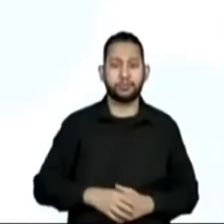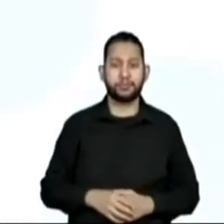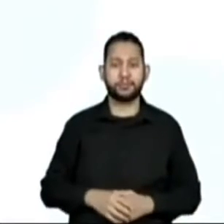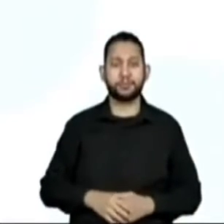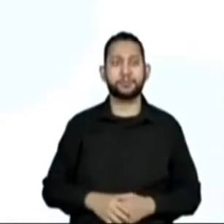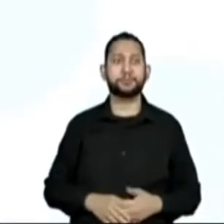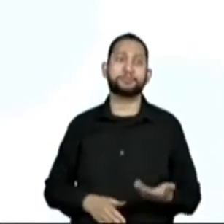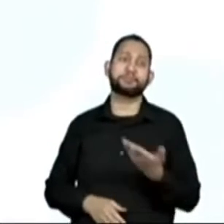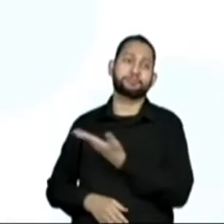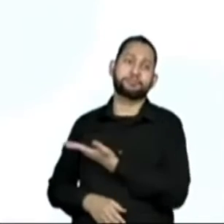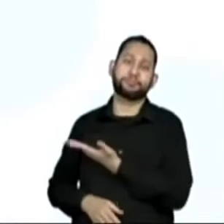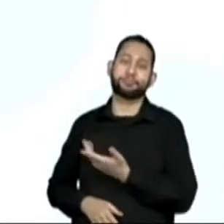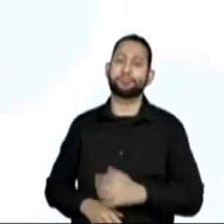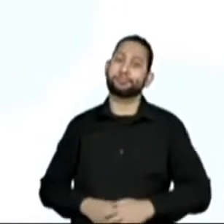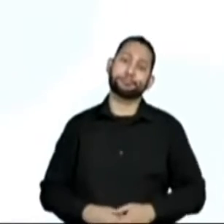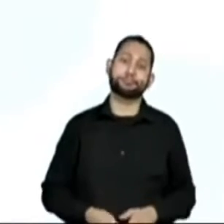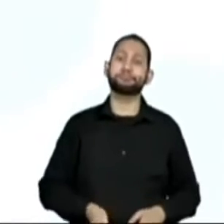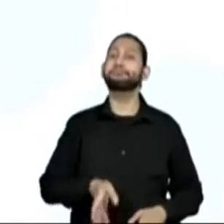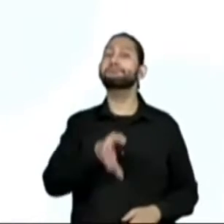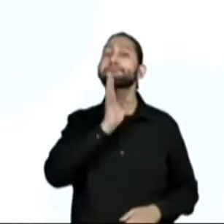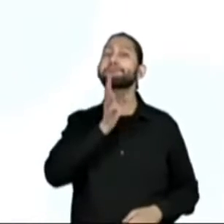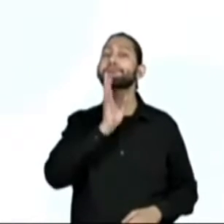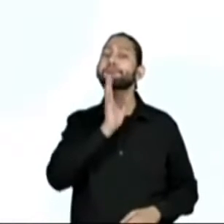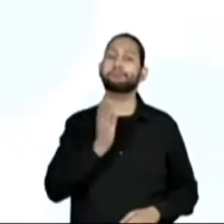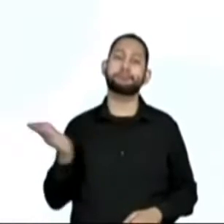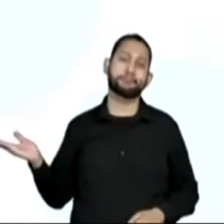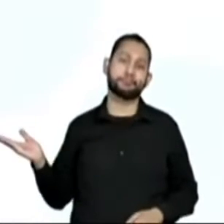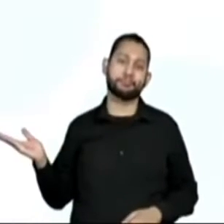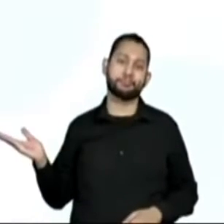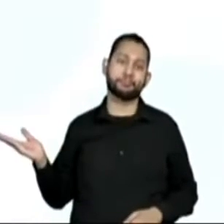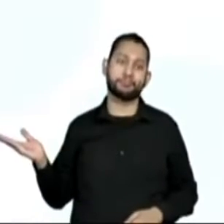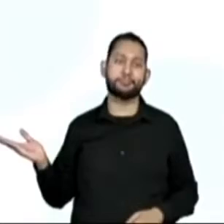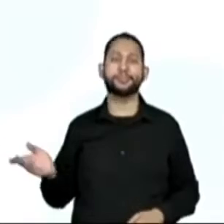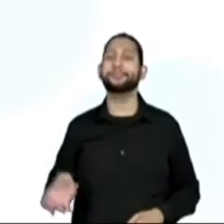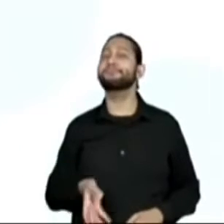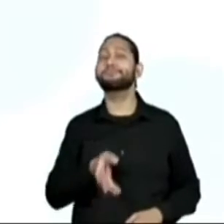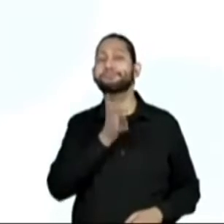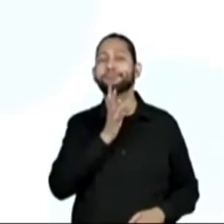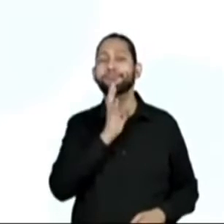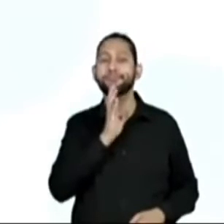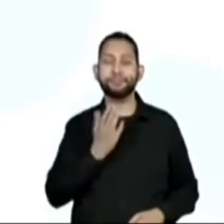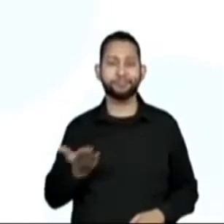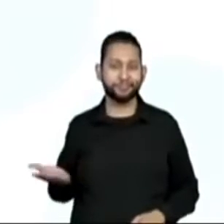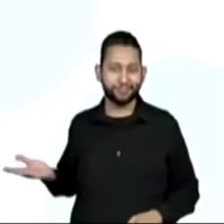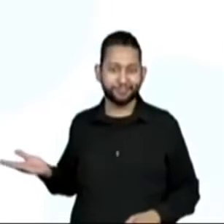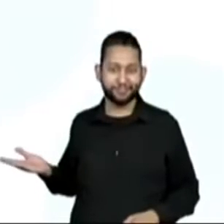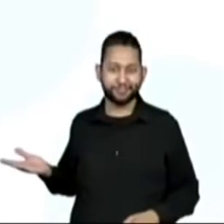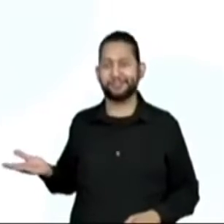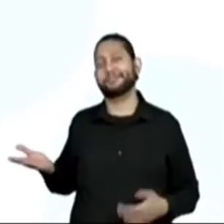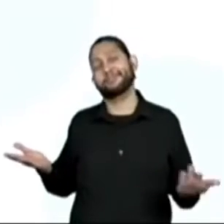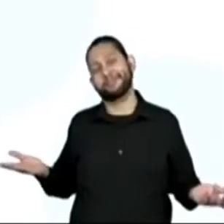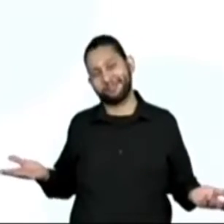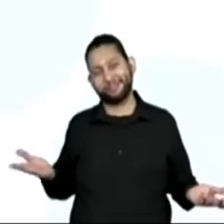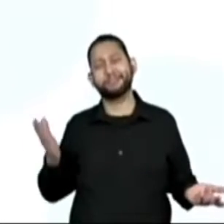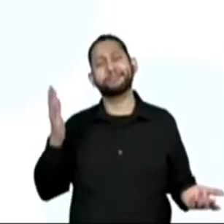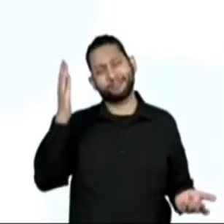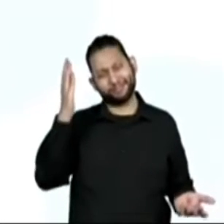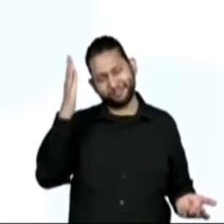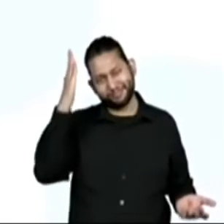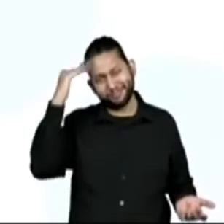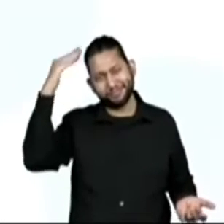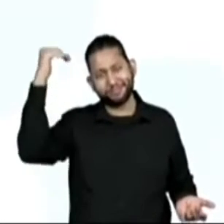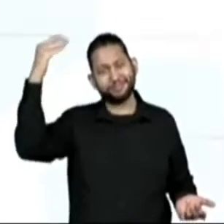Essa daqui não tem como perguntar de que história que é, porque o nome já entrega, né? É o nome do conto, né?